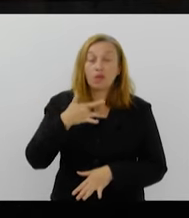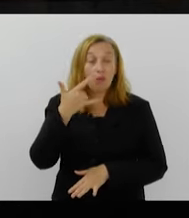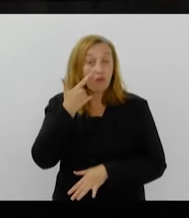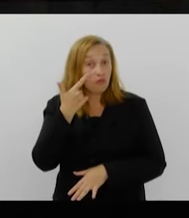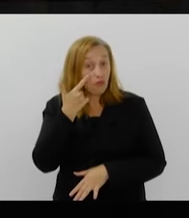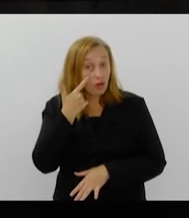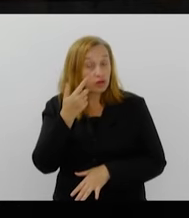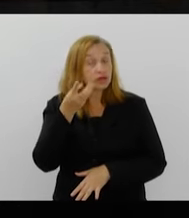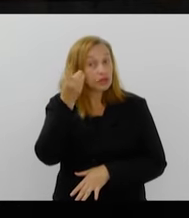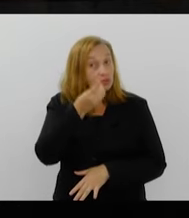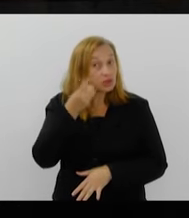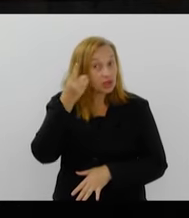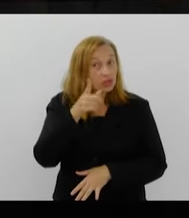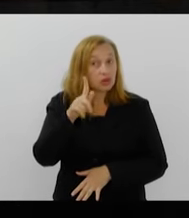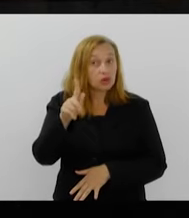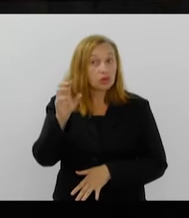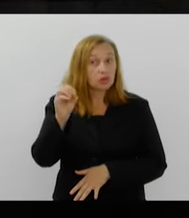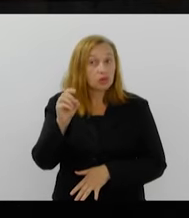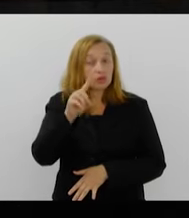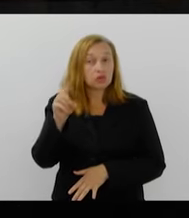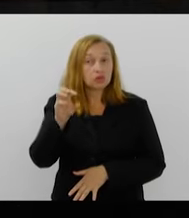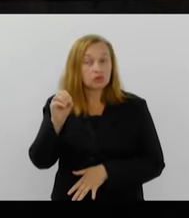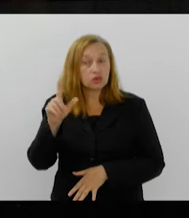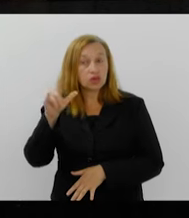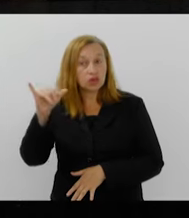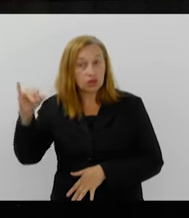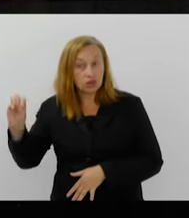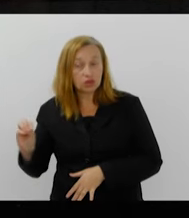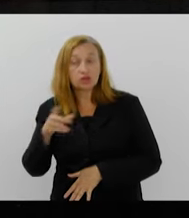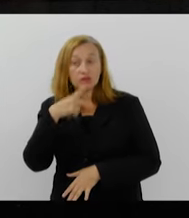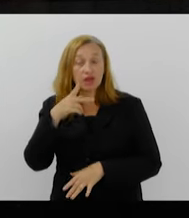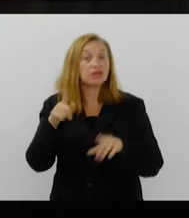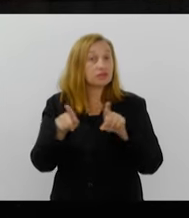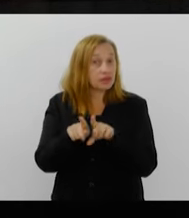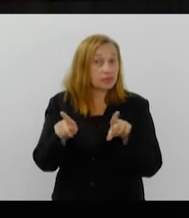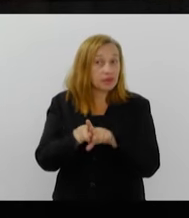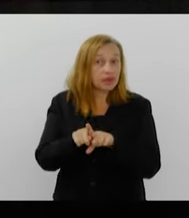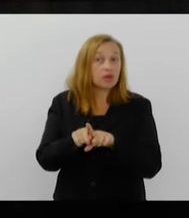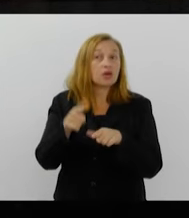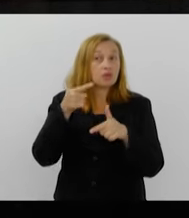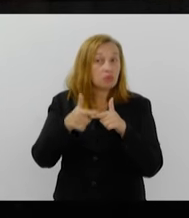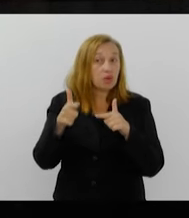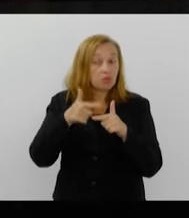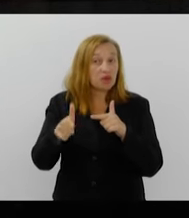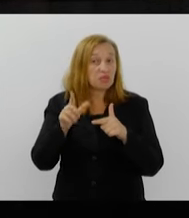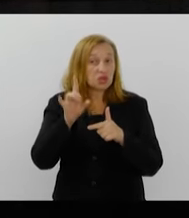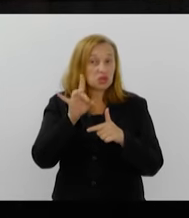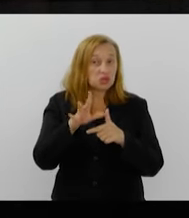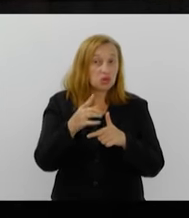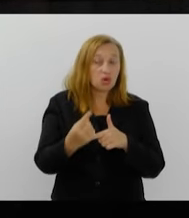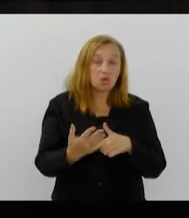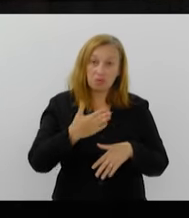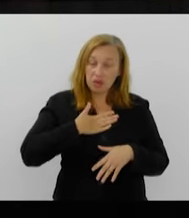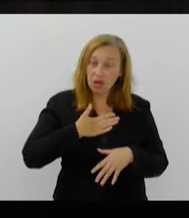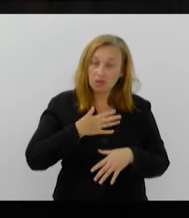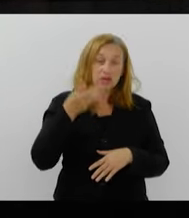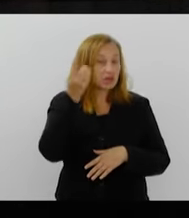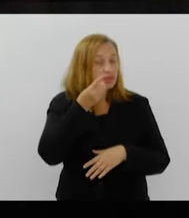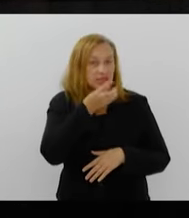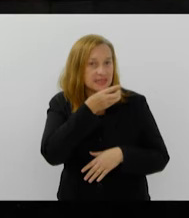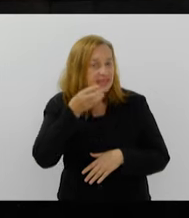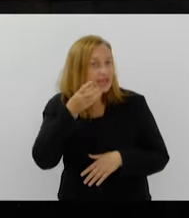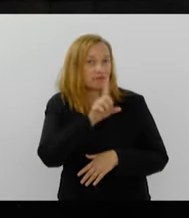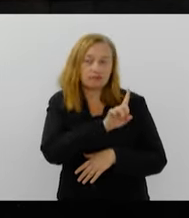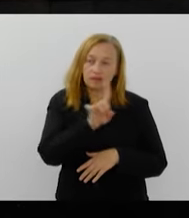Vejo deputado Cozolino acenando com a cabeça, pelo visto, o problema não é só meu e da deputada